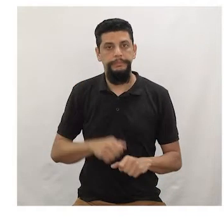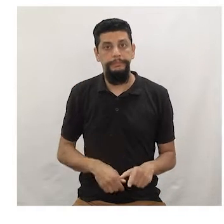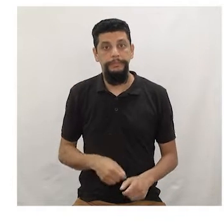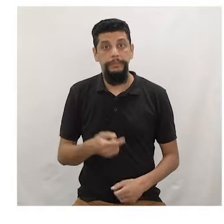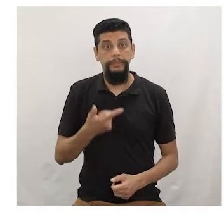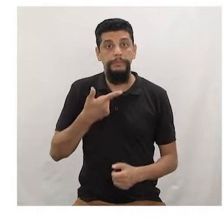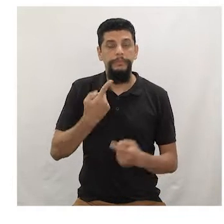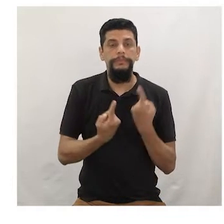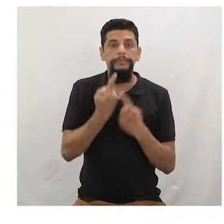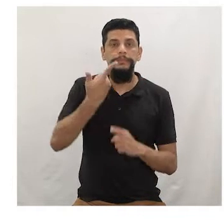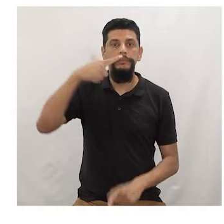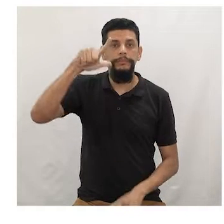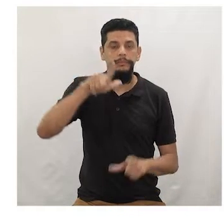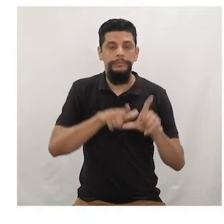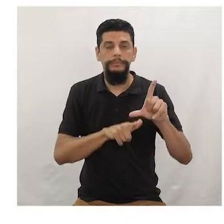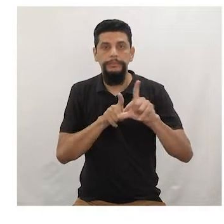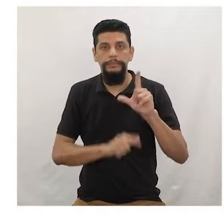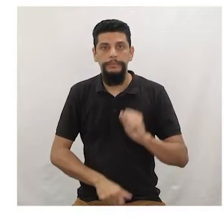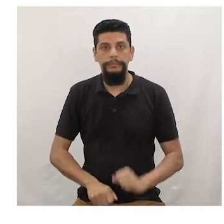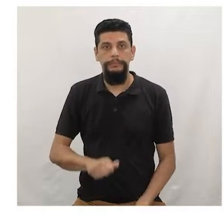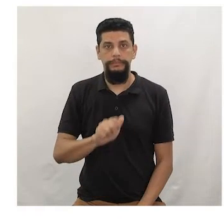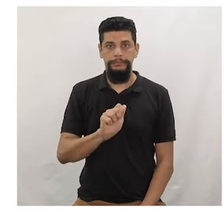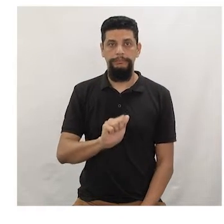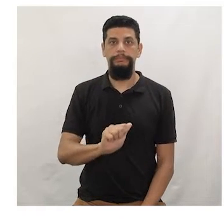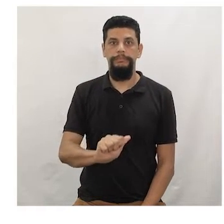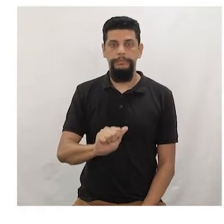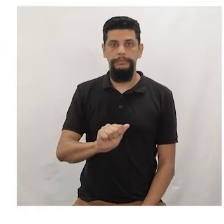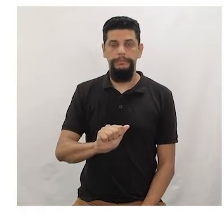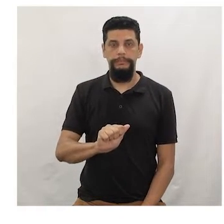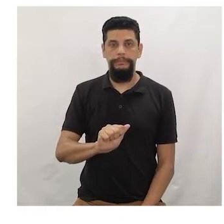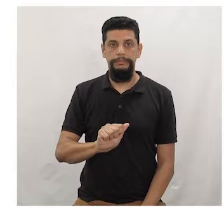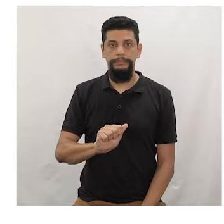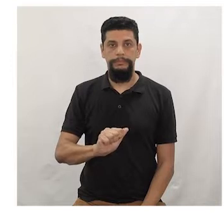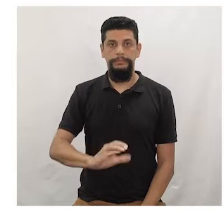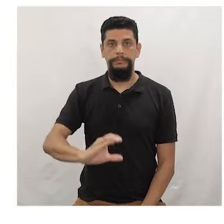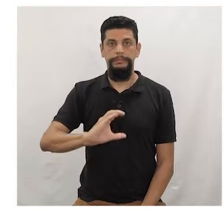lá? Quais são as outras letras? A,